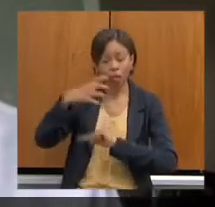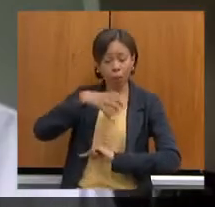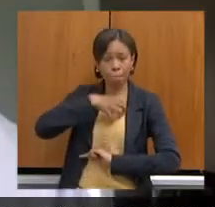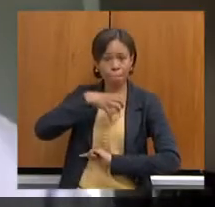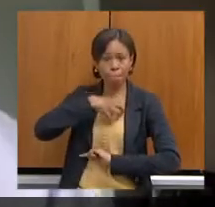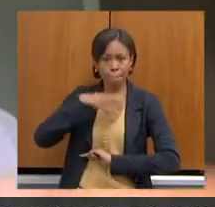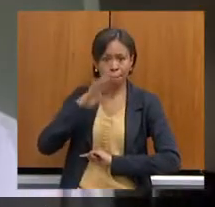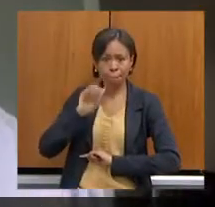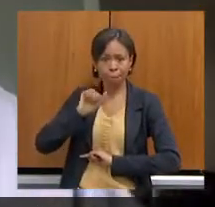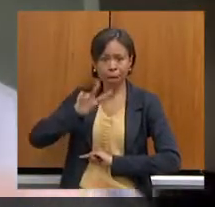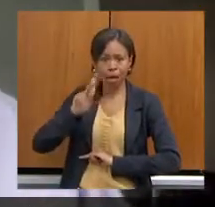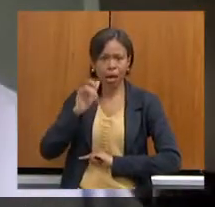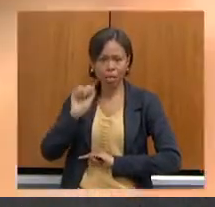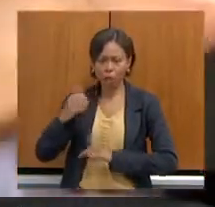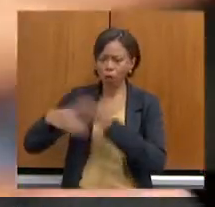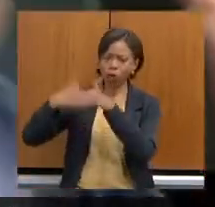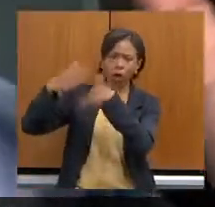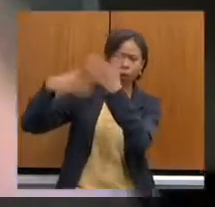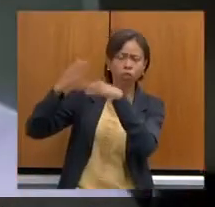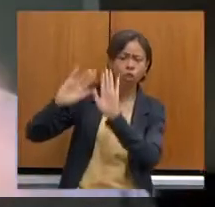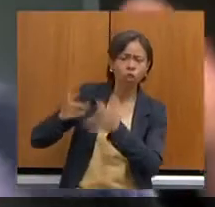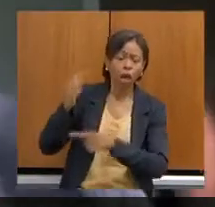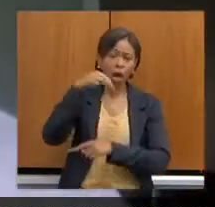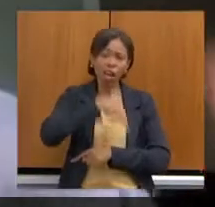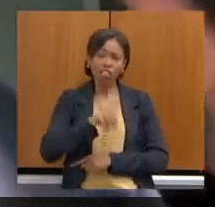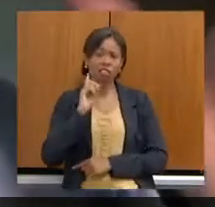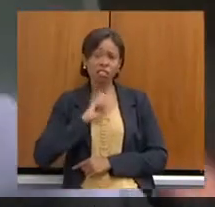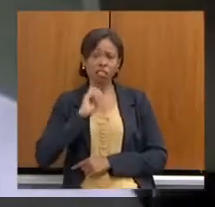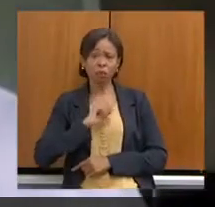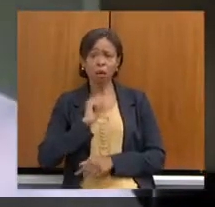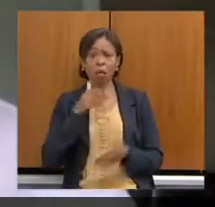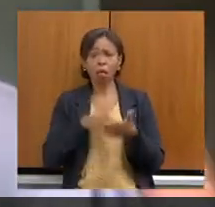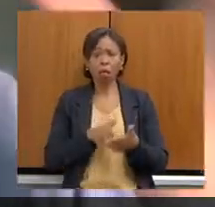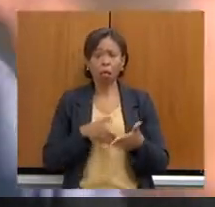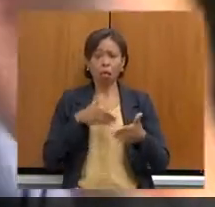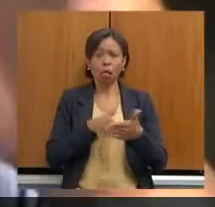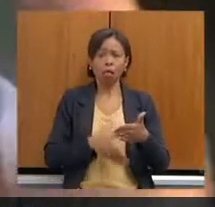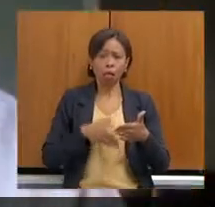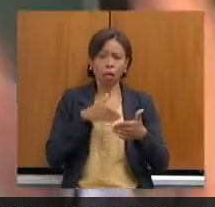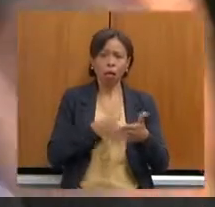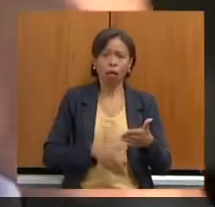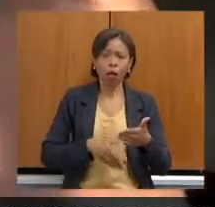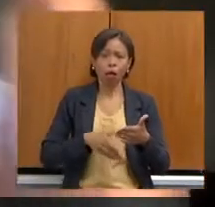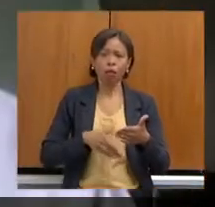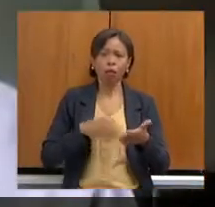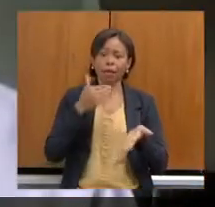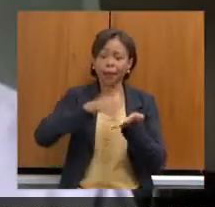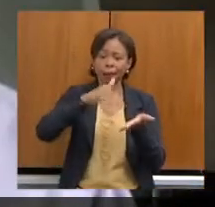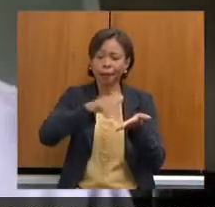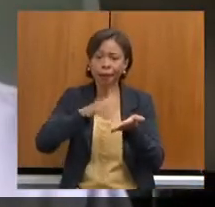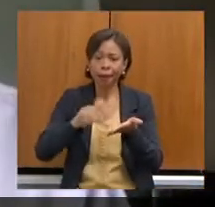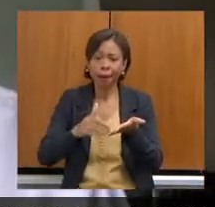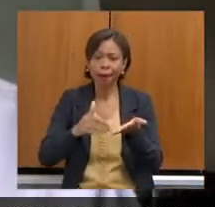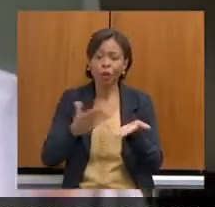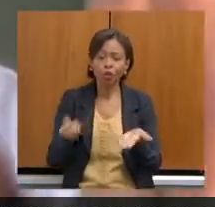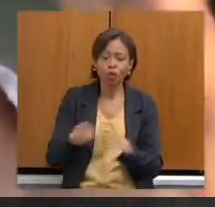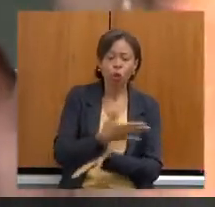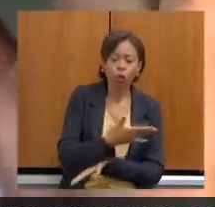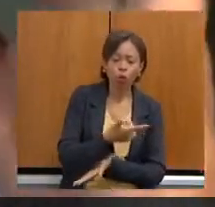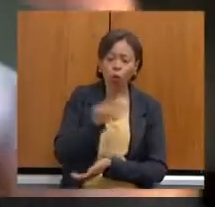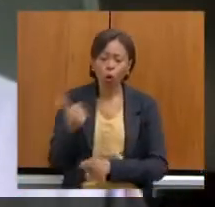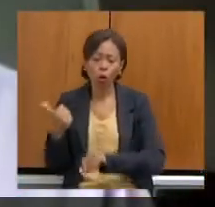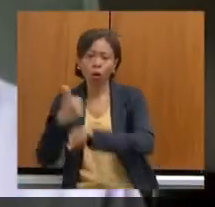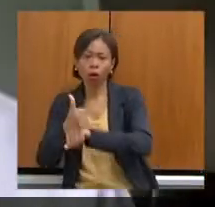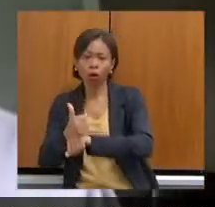os projetos evoluídos aqui esse carro burocrático sem fim entre os secretários aí secretário do meio ambiente e ninguém